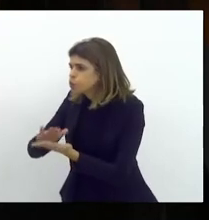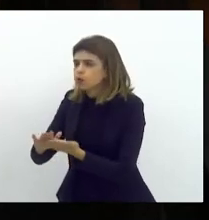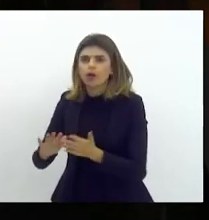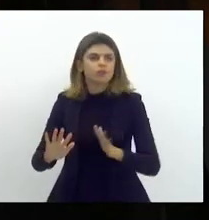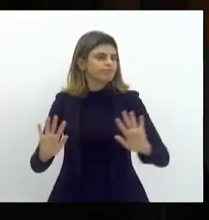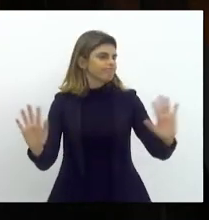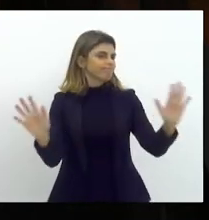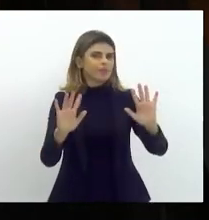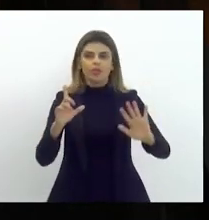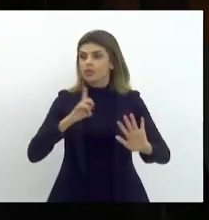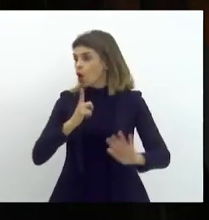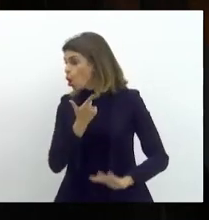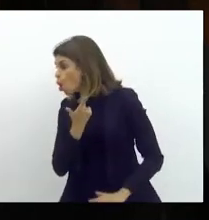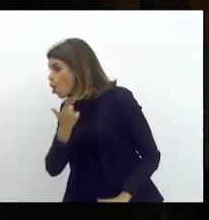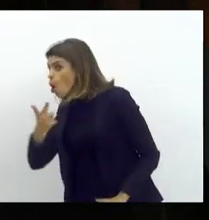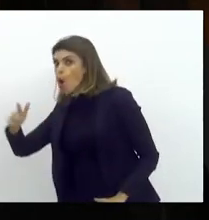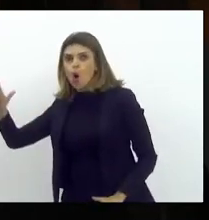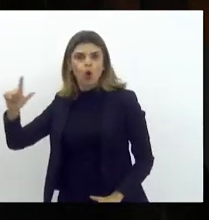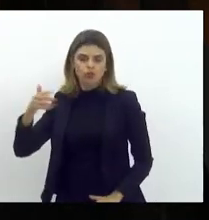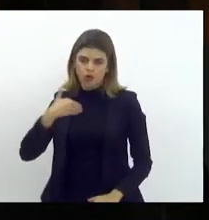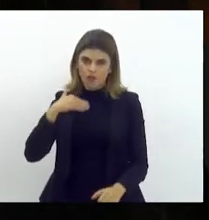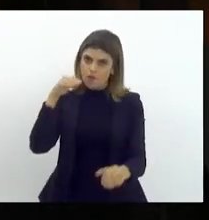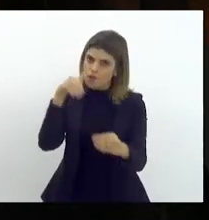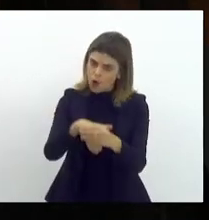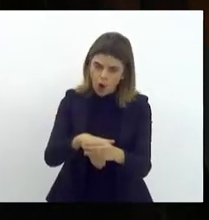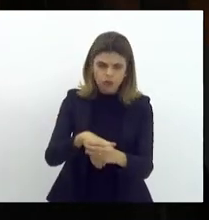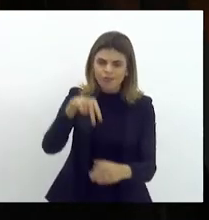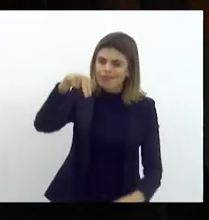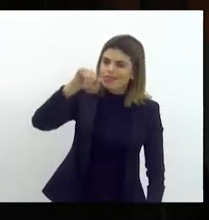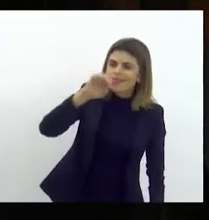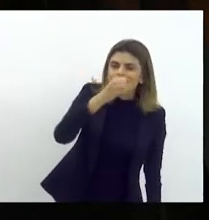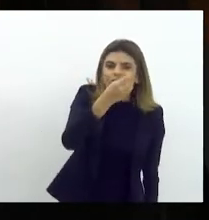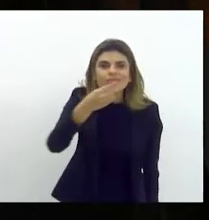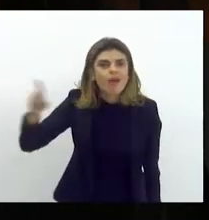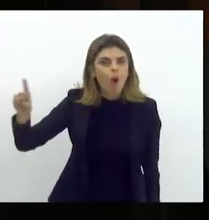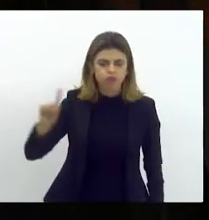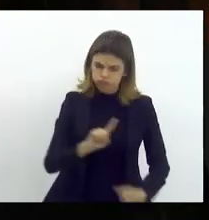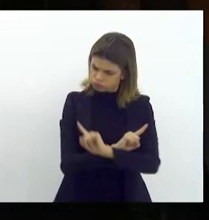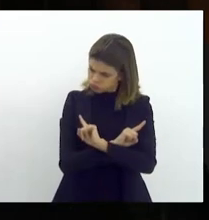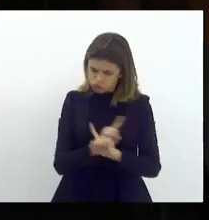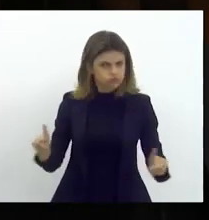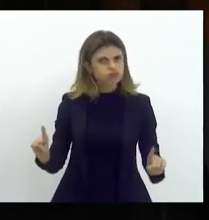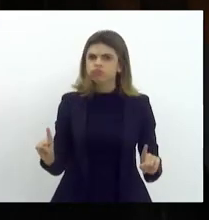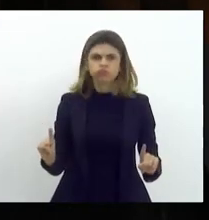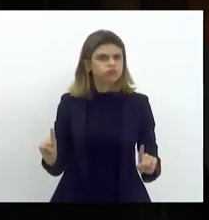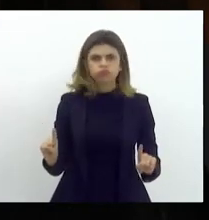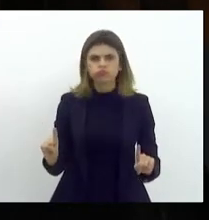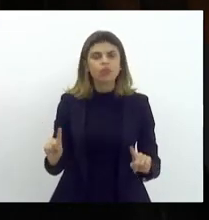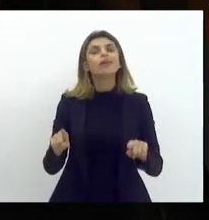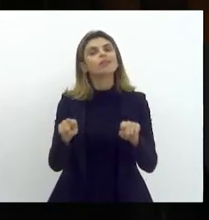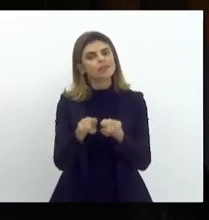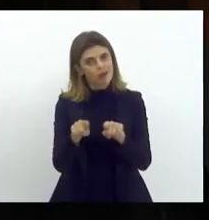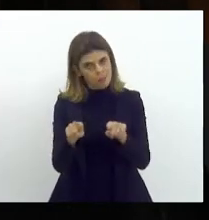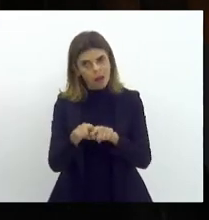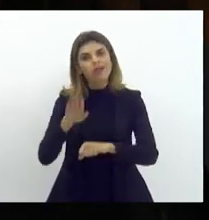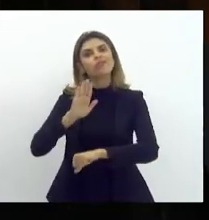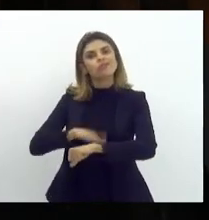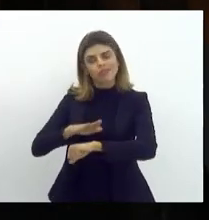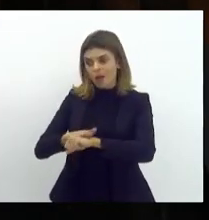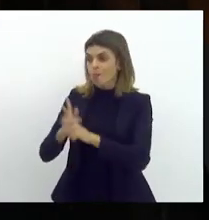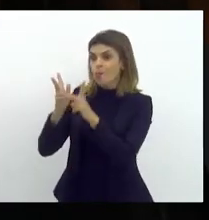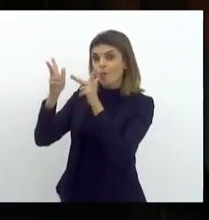ter outro voto que nem um que não seja um não E ao mesmo tempo e ao mesmo